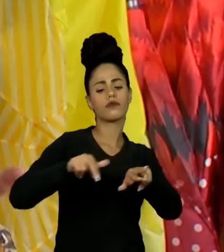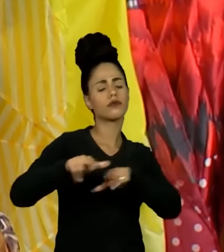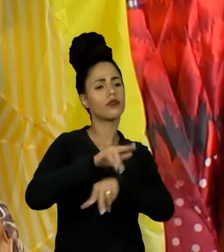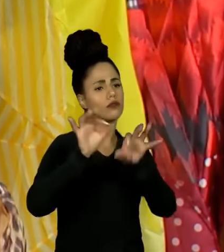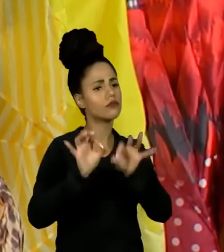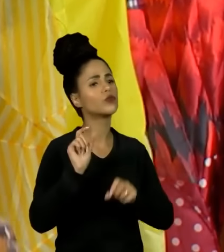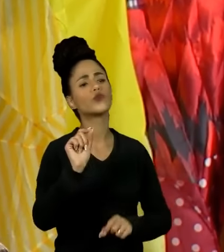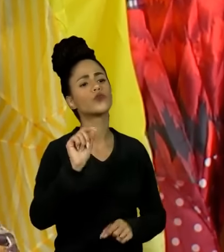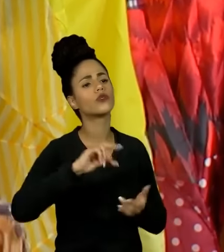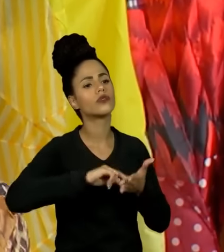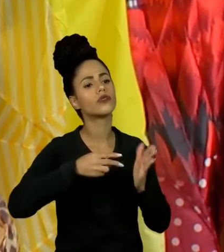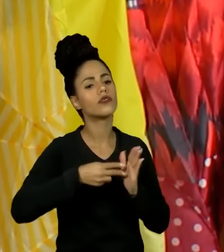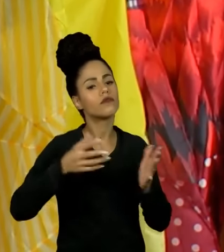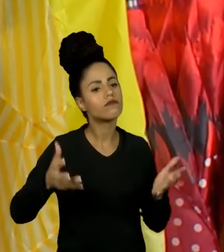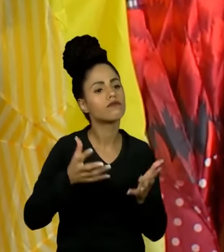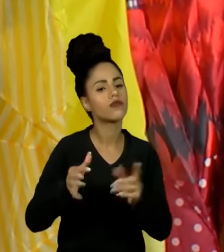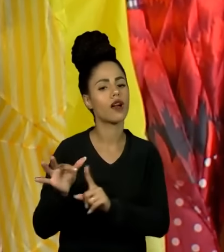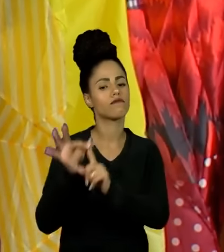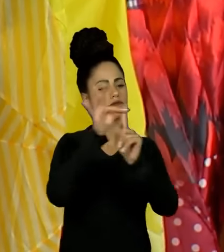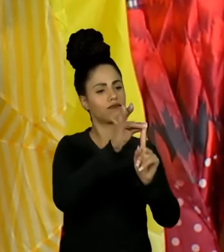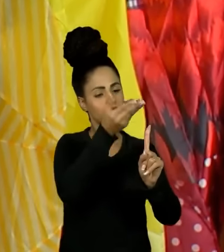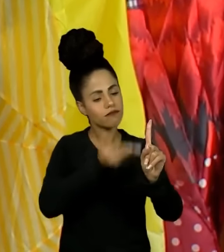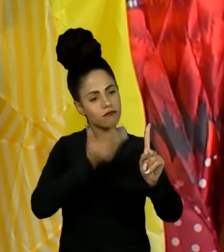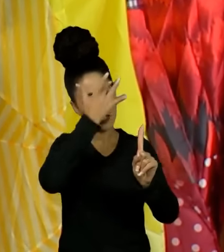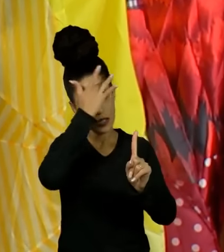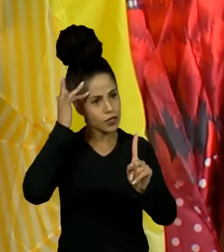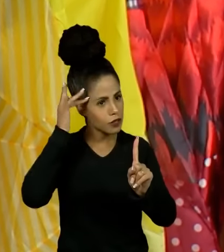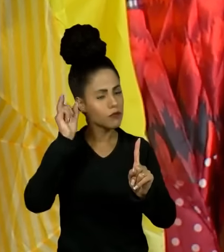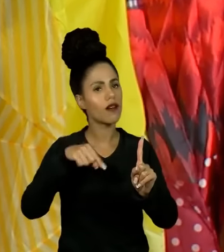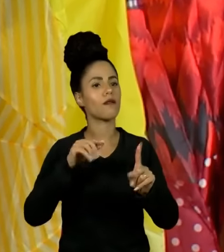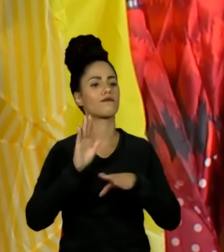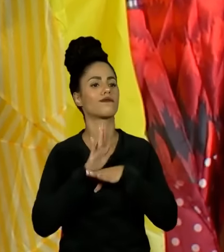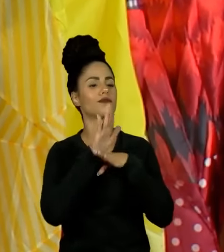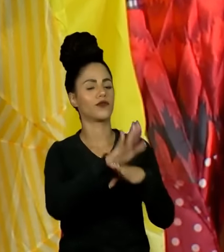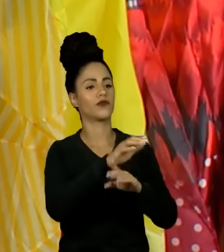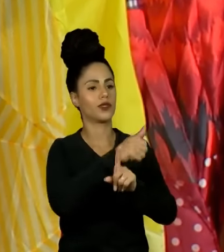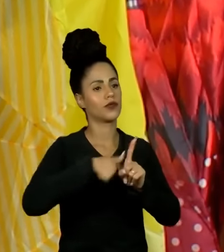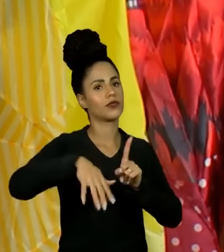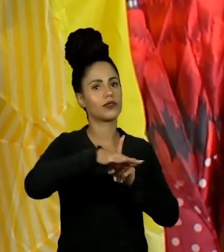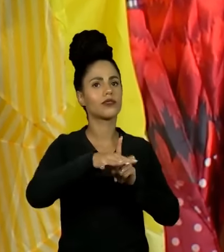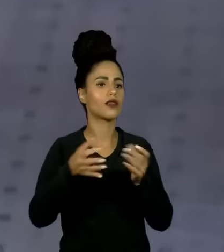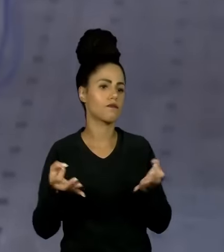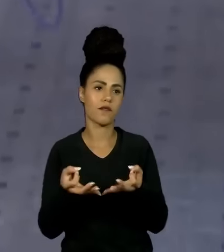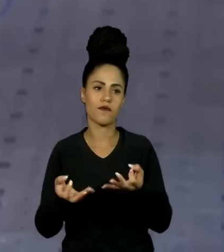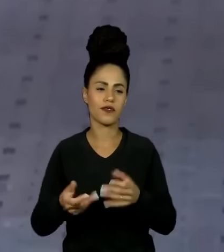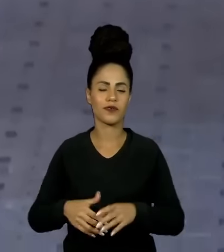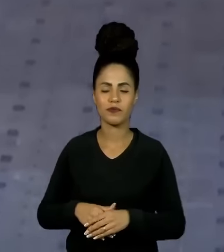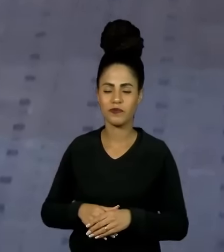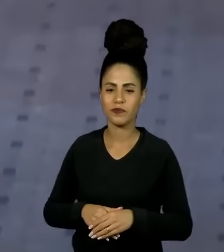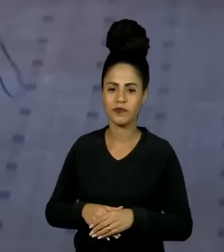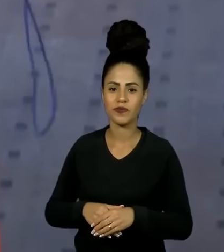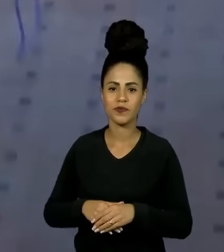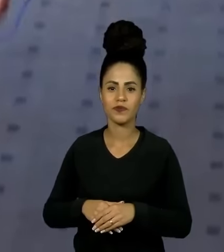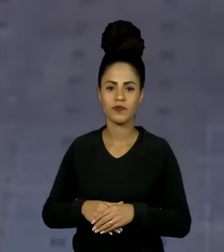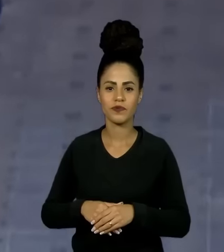fato promover o protagonismo, que pra gente é o significado mais profundo e perfeito de inclusão.